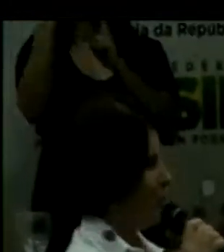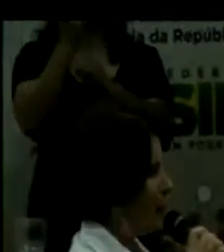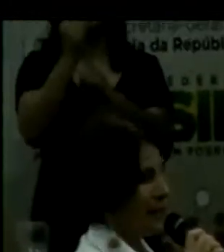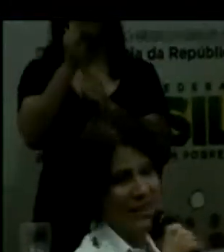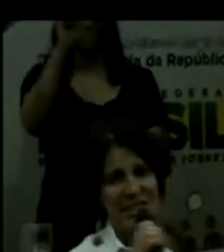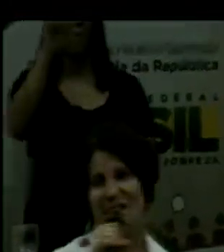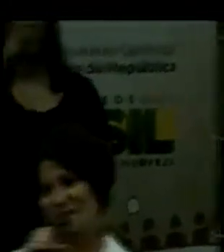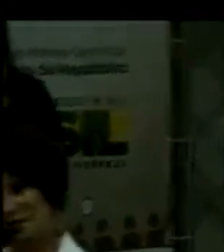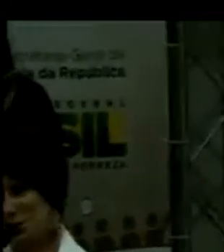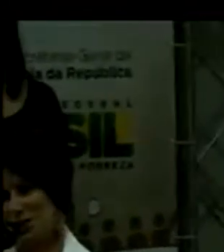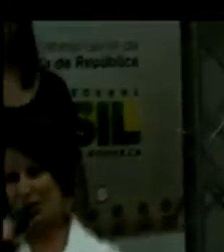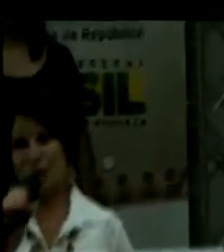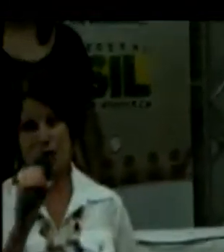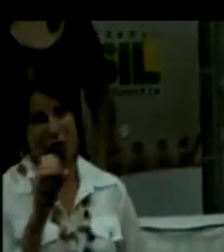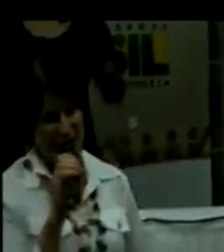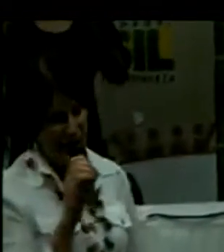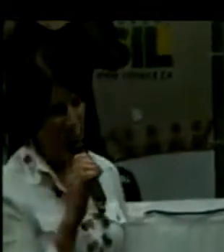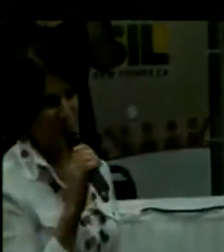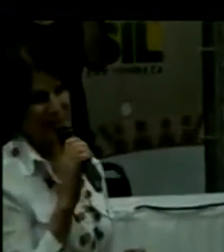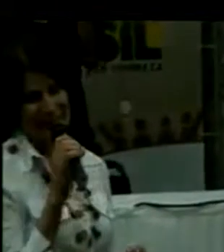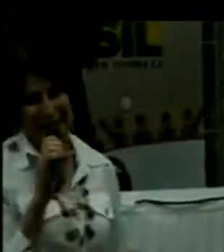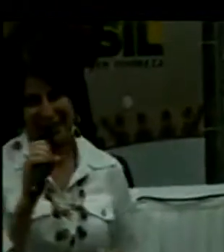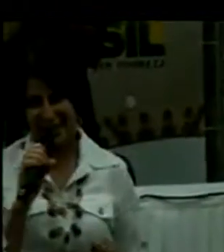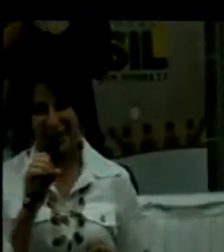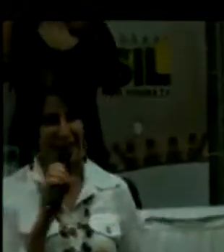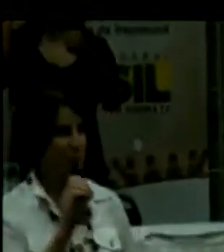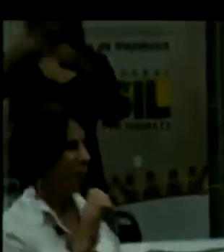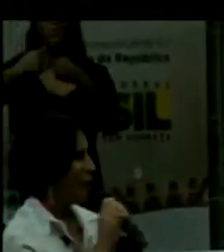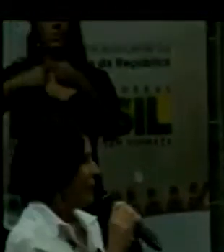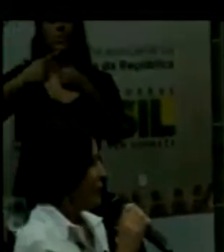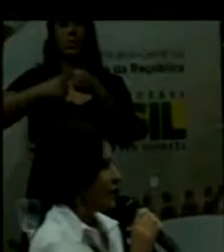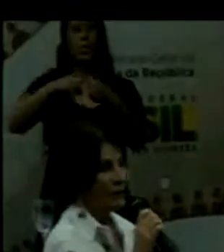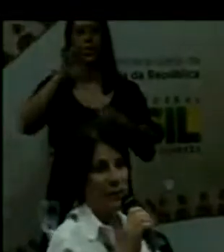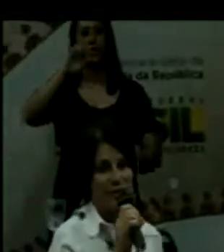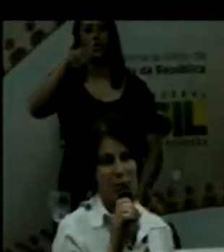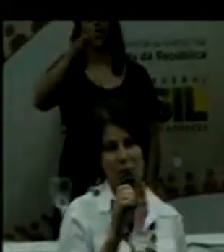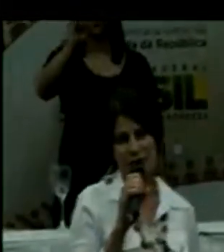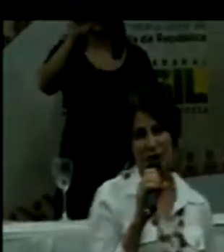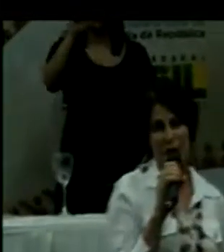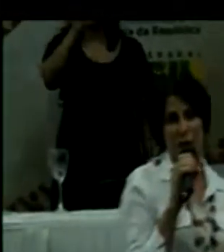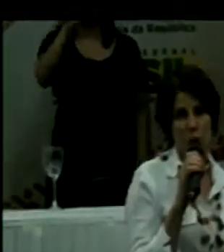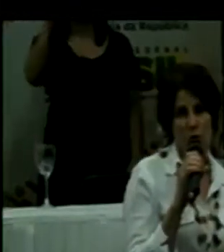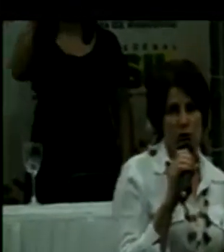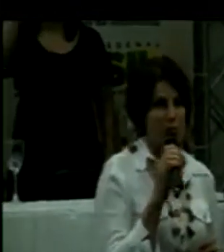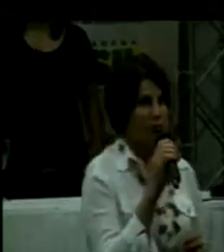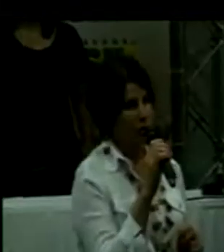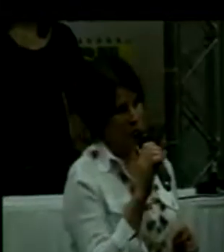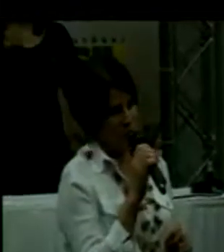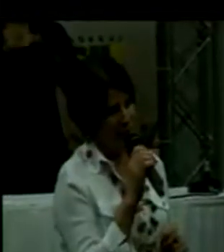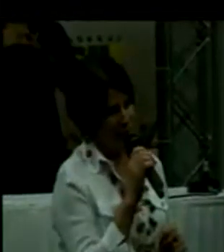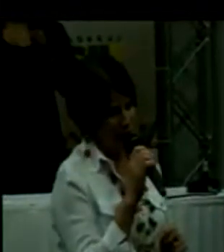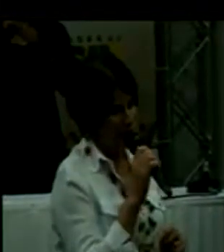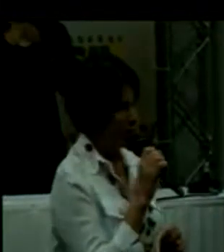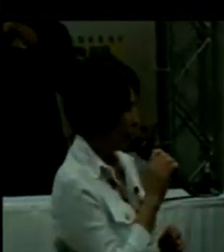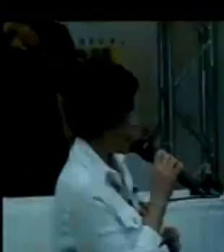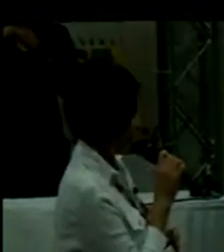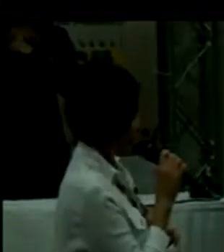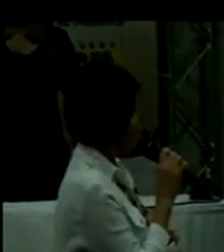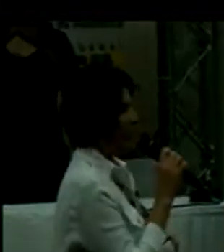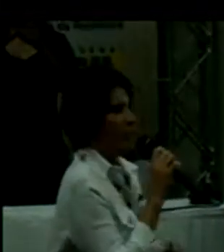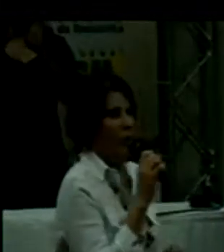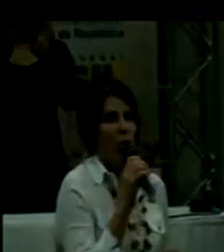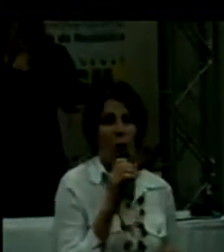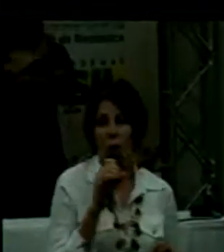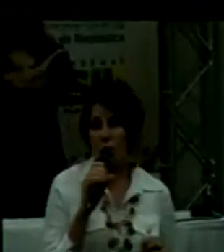Conselho Municipal de Assistência Social de Joaçaba, Santa Catarina. E também estou fazendo o curso de conselheiros